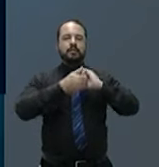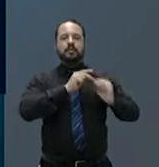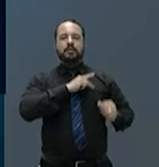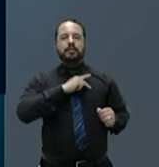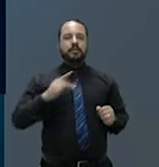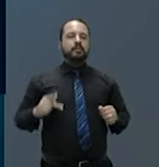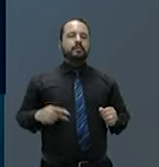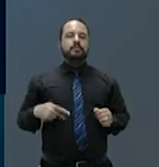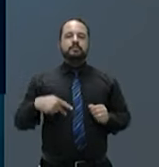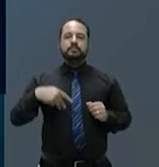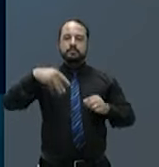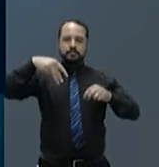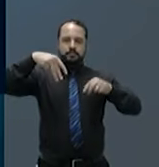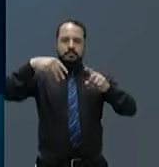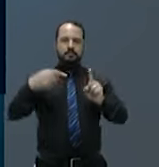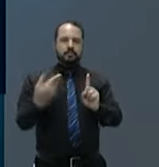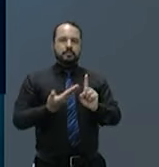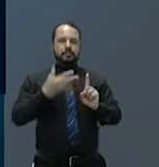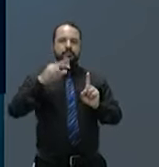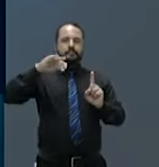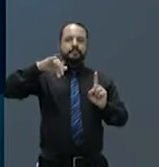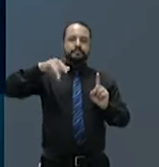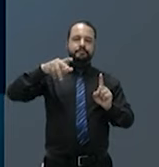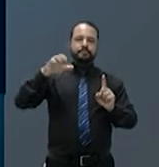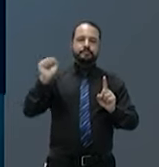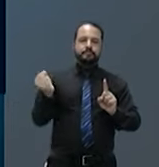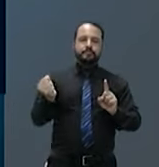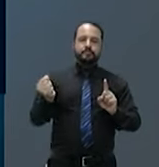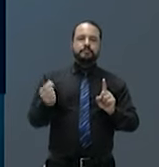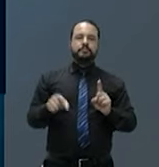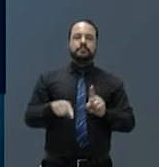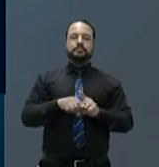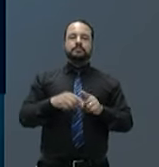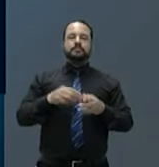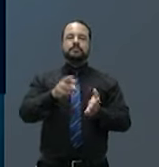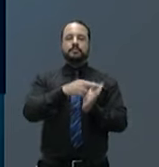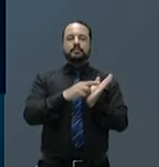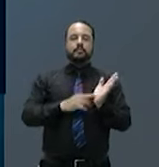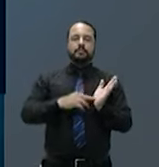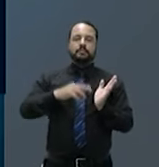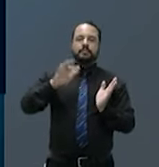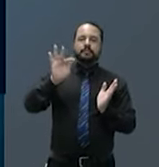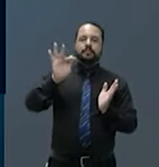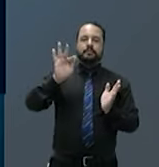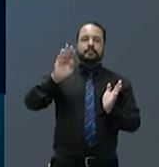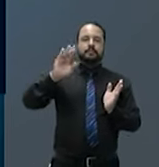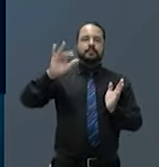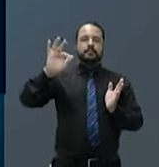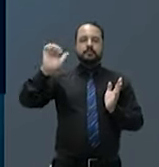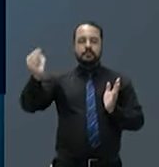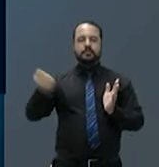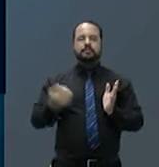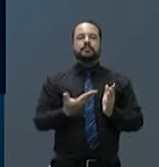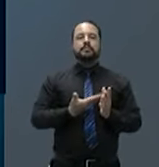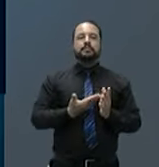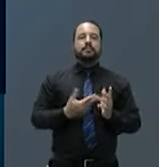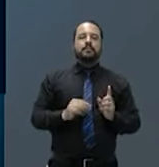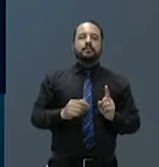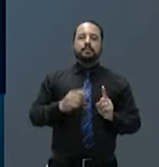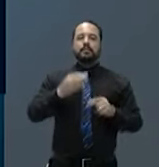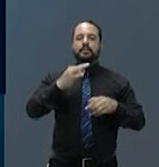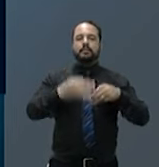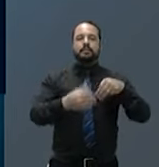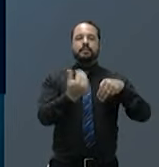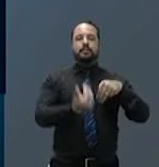Maria Tereza de Assis Moura, excelentíssimo senhor ministro relator Francisco Falcão, demais ministras e ministro